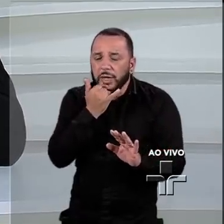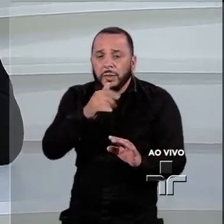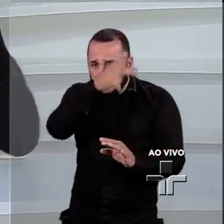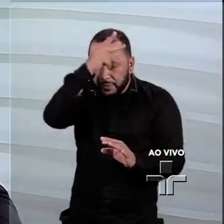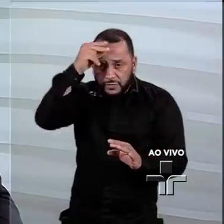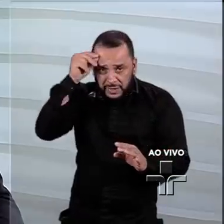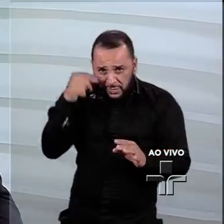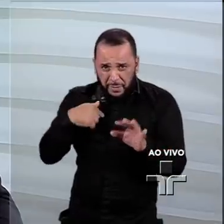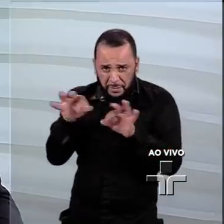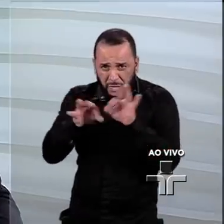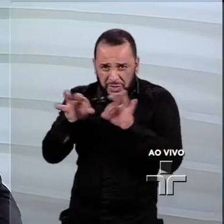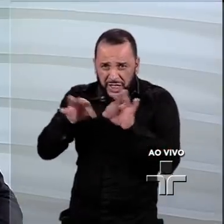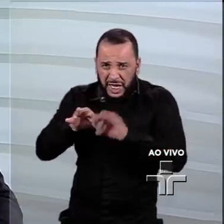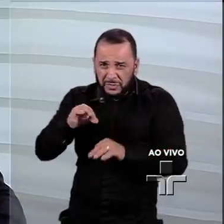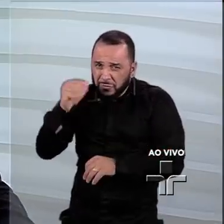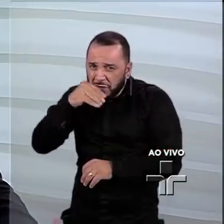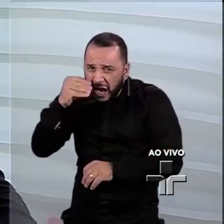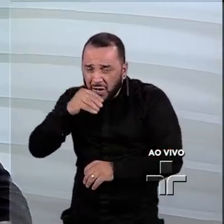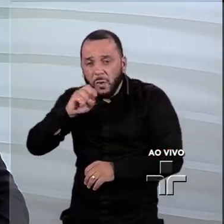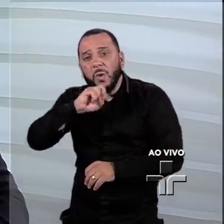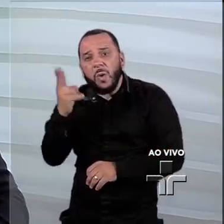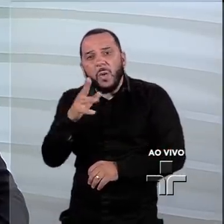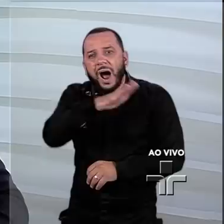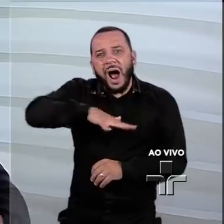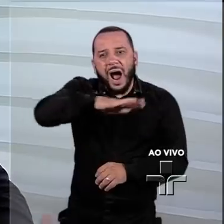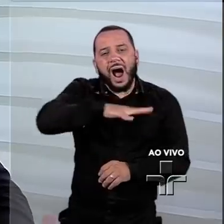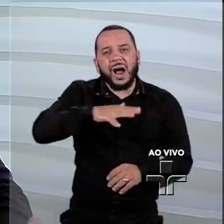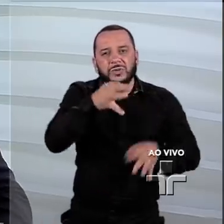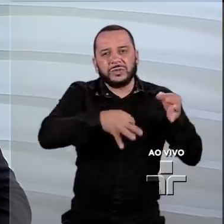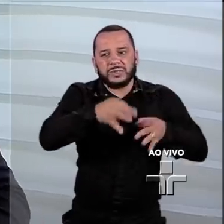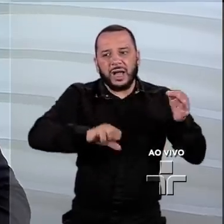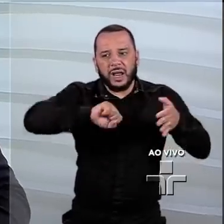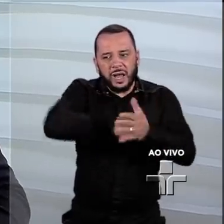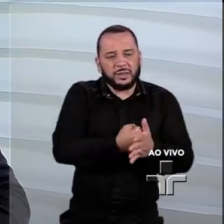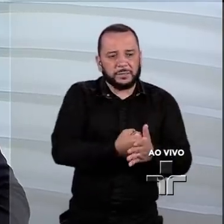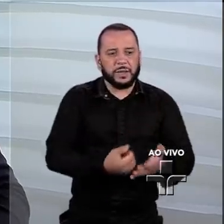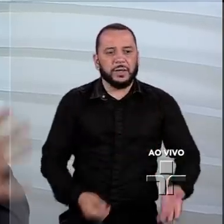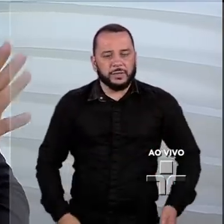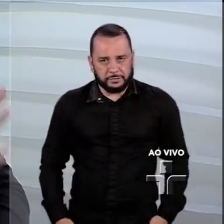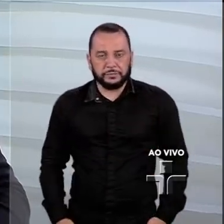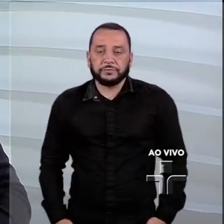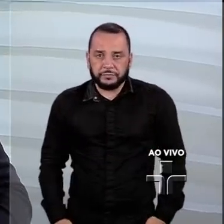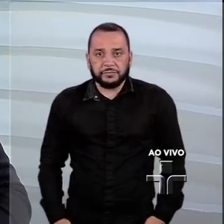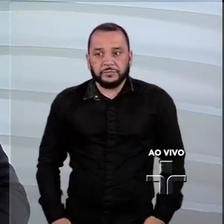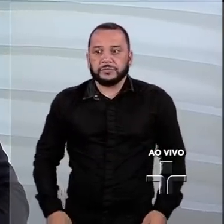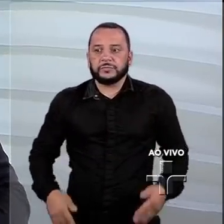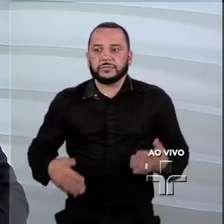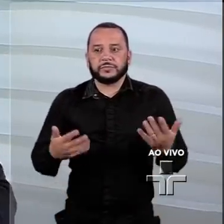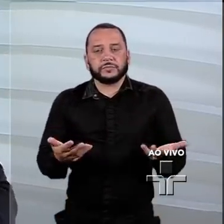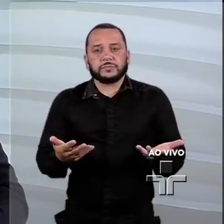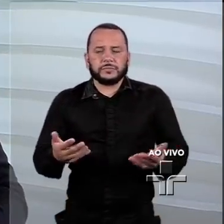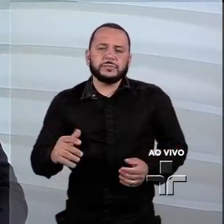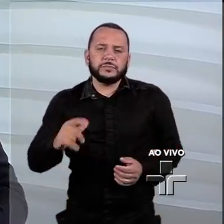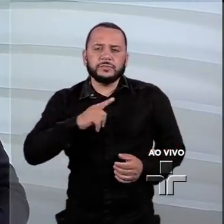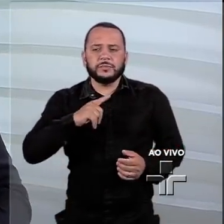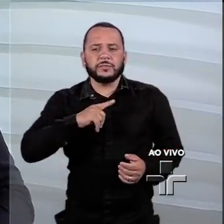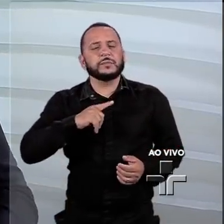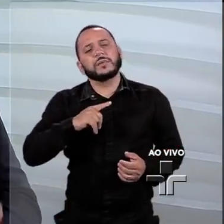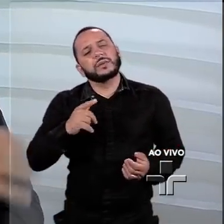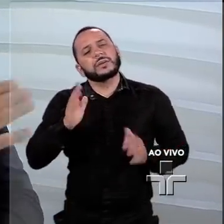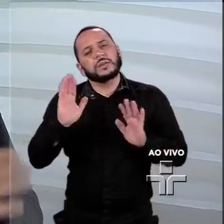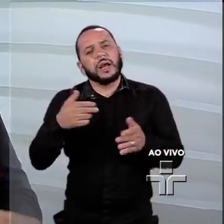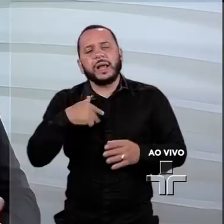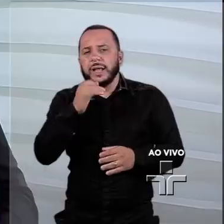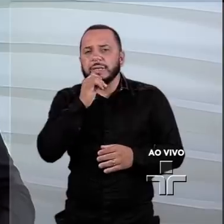trabalhar? Eu acho que são vários motivos, não dá para dizer que é um motivo só. Vamos pegar aí o seu último exemplo da questão